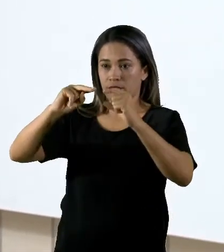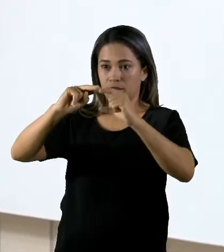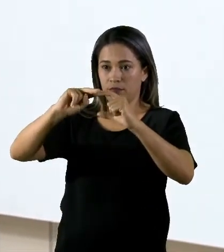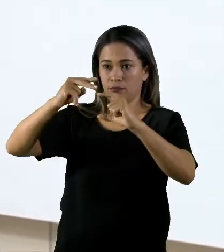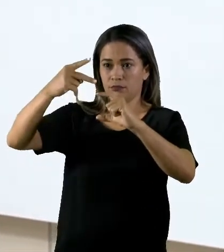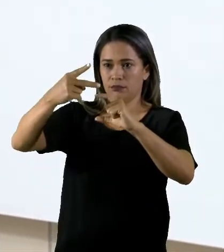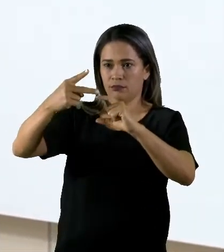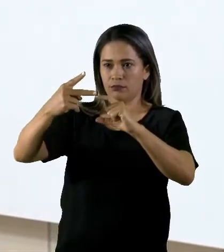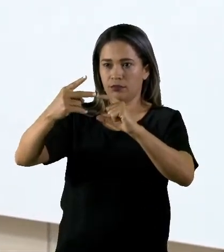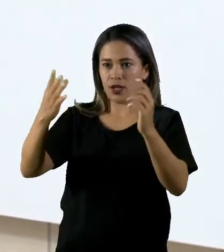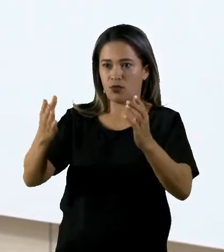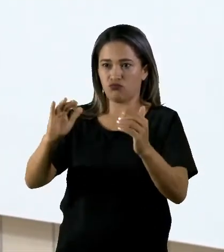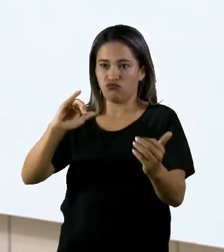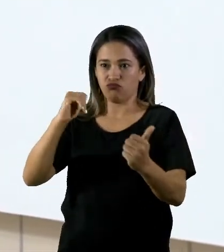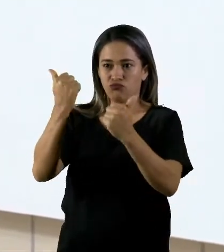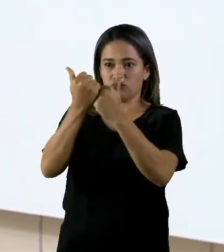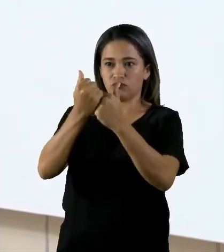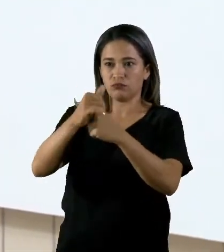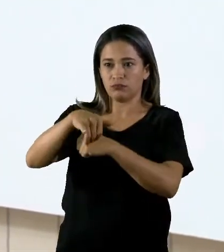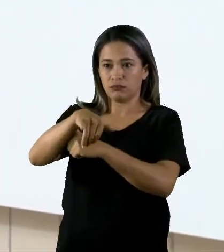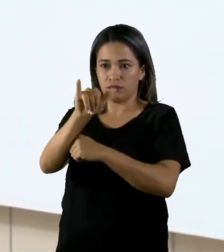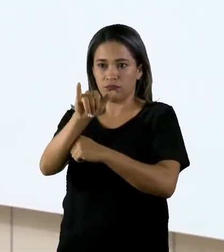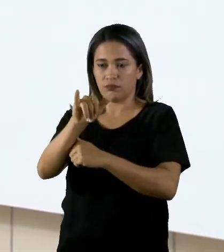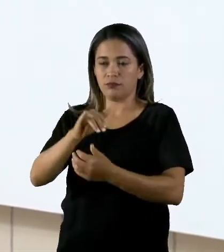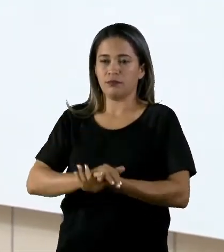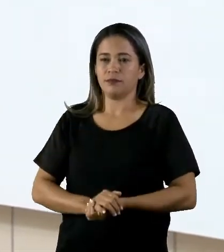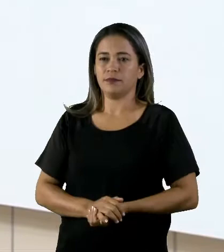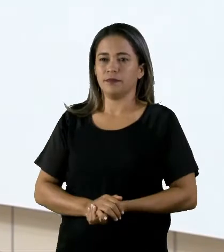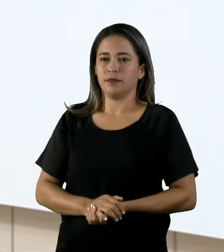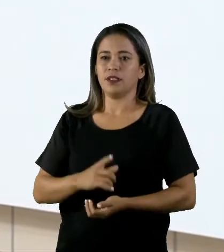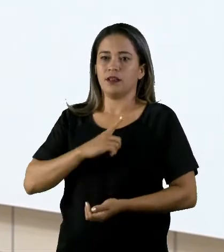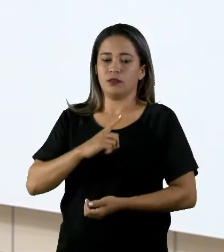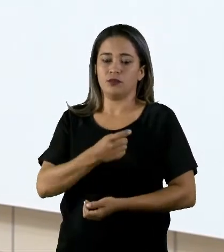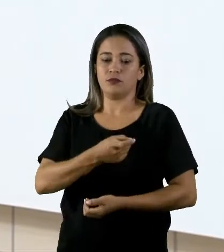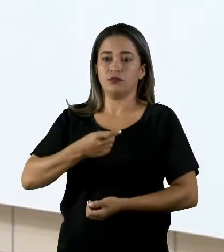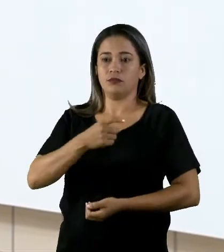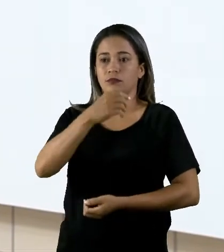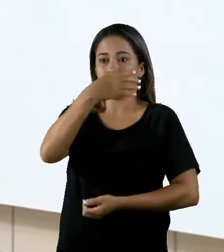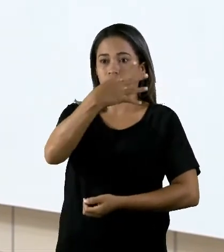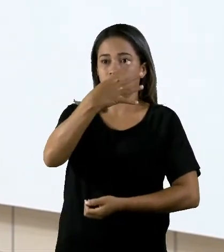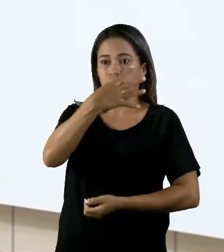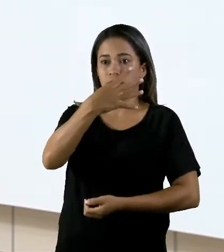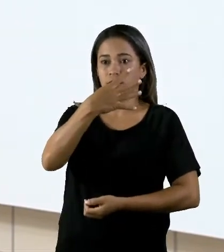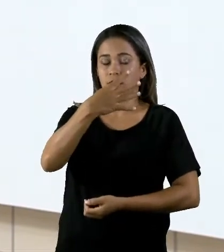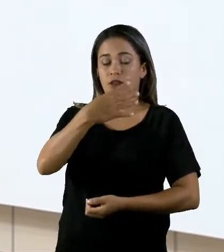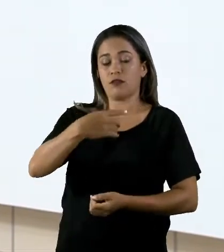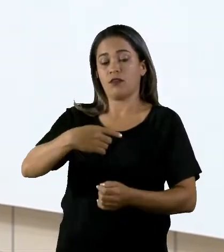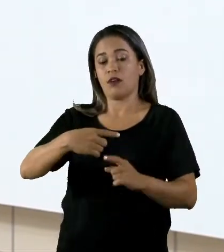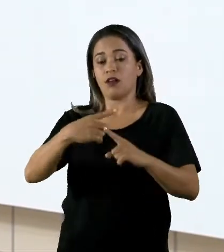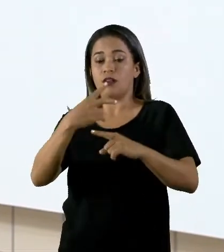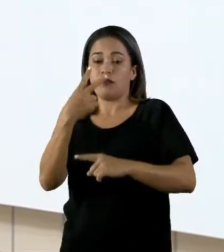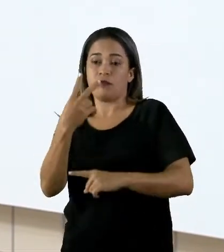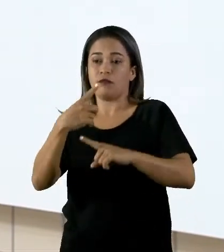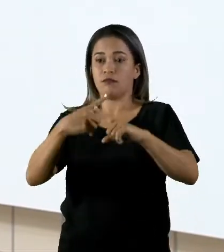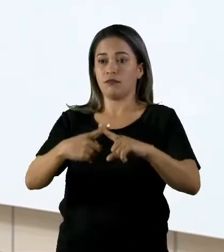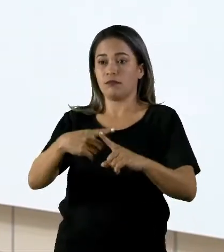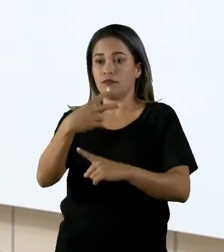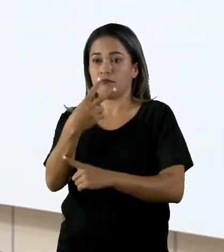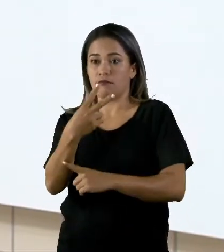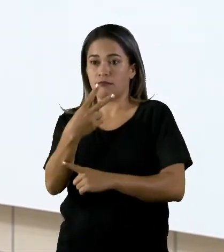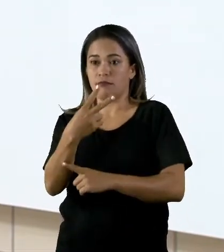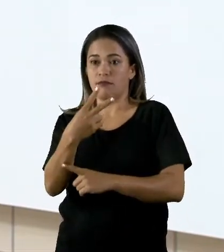y, ok? Então, o que eu vou fazer? O x, que é 4, eu vou colocar 2 vezes 2, aproveitando a propriedade